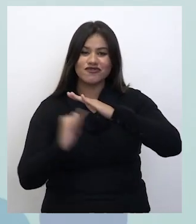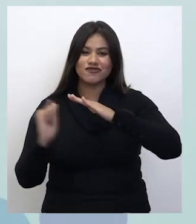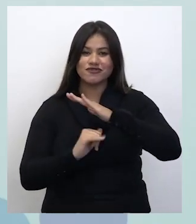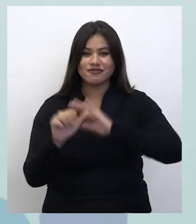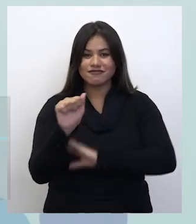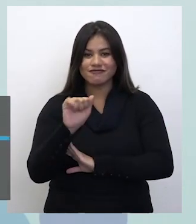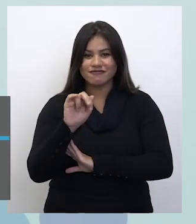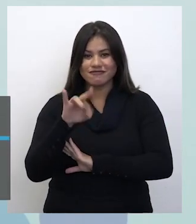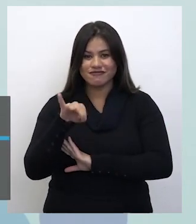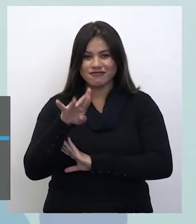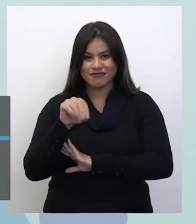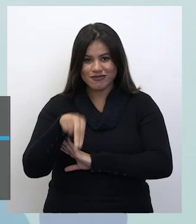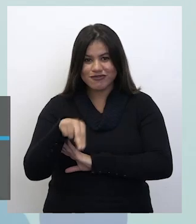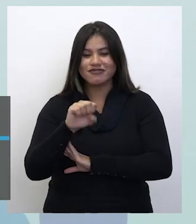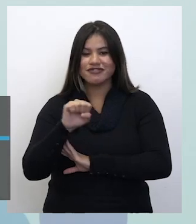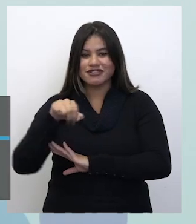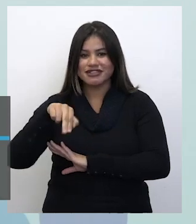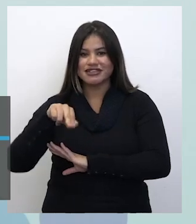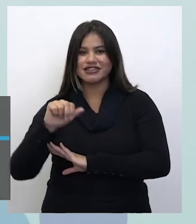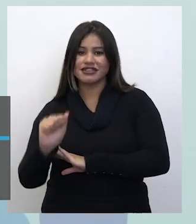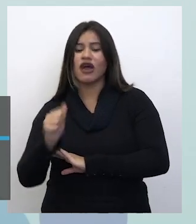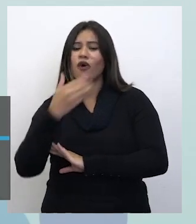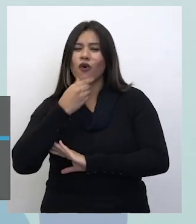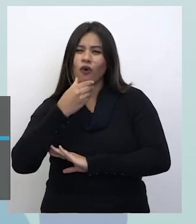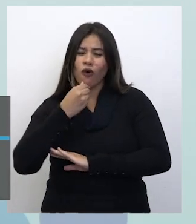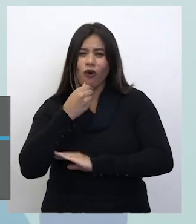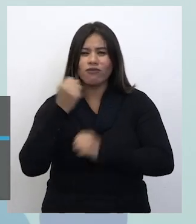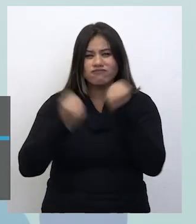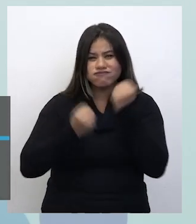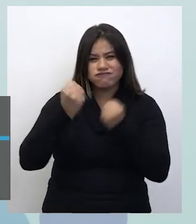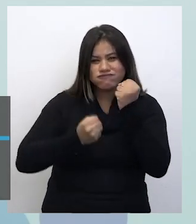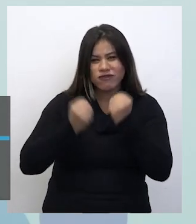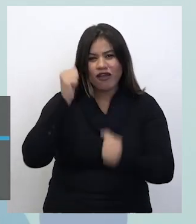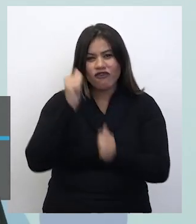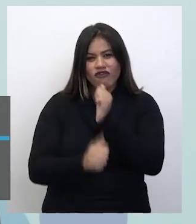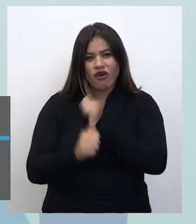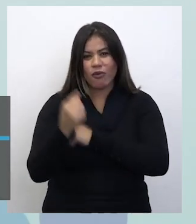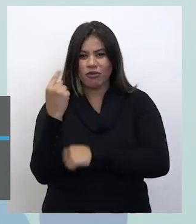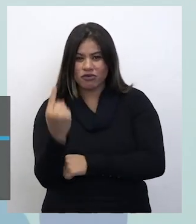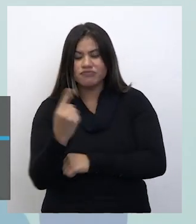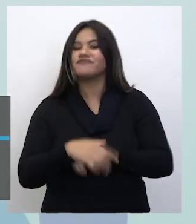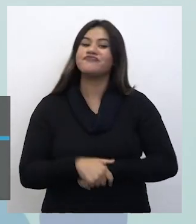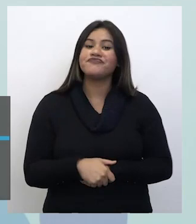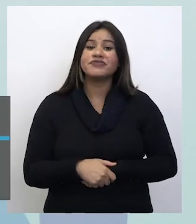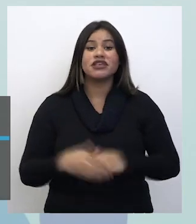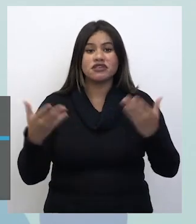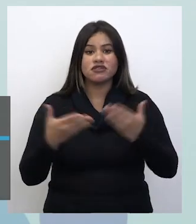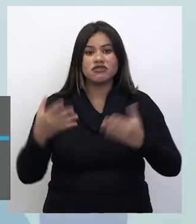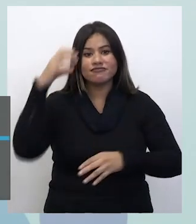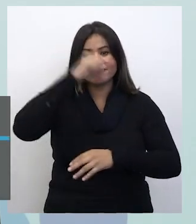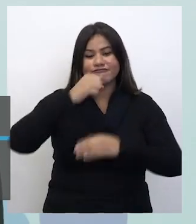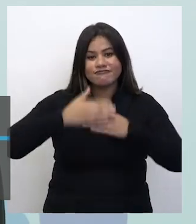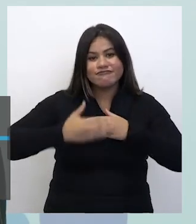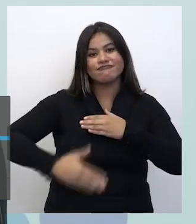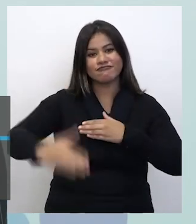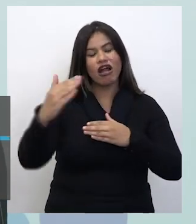onde nós vamos falar e retomar as principais questões sobre as competências socioemocionais e dar continuidade a esse aprendizado. Para